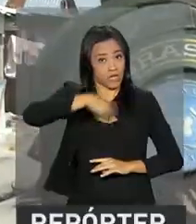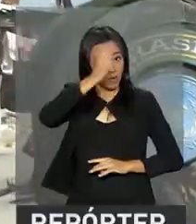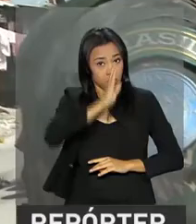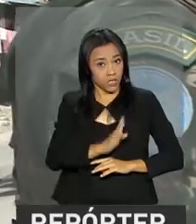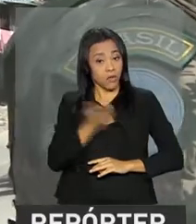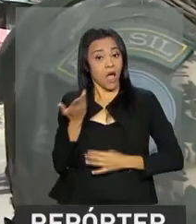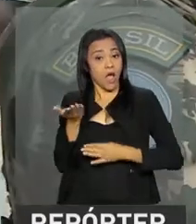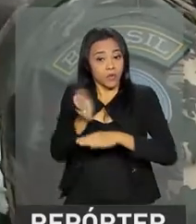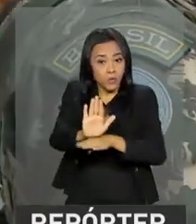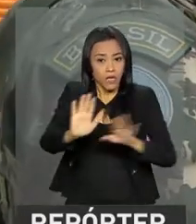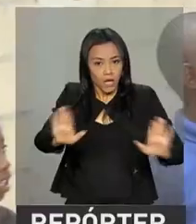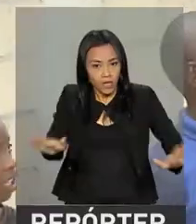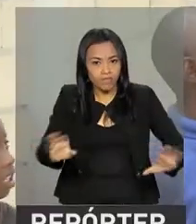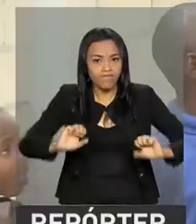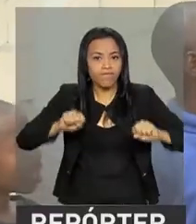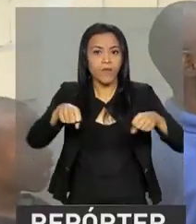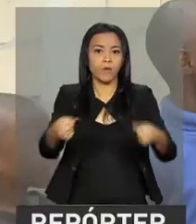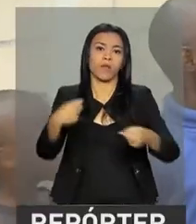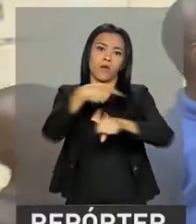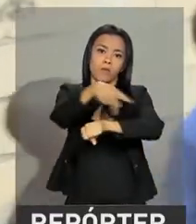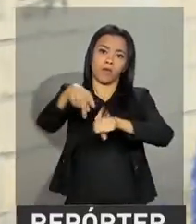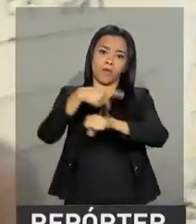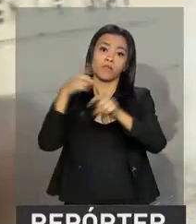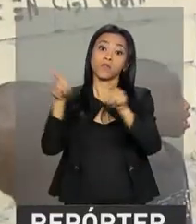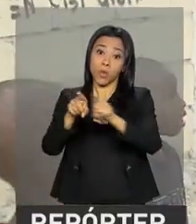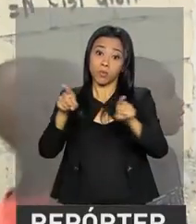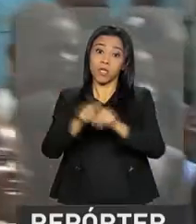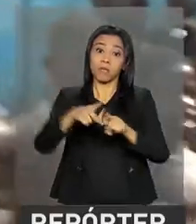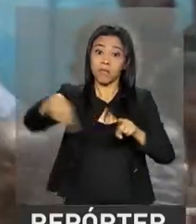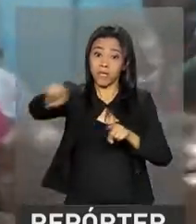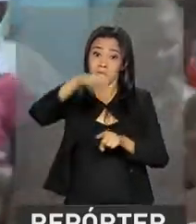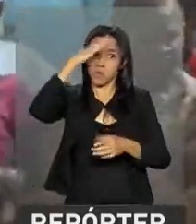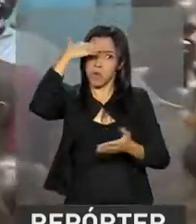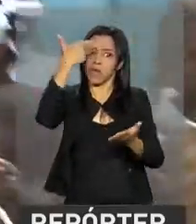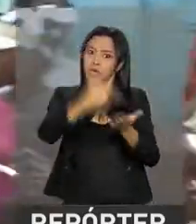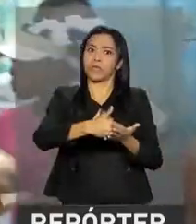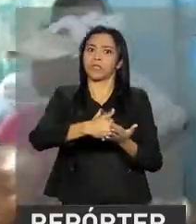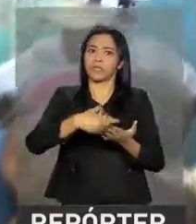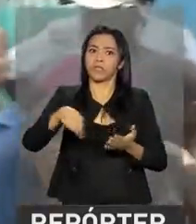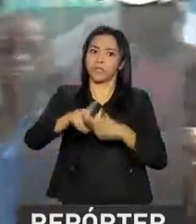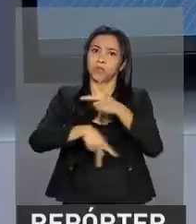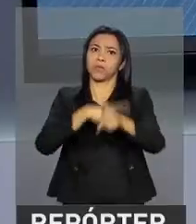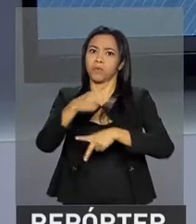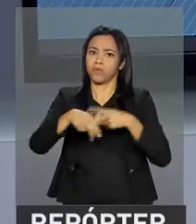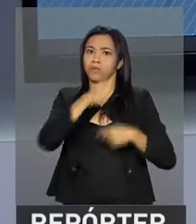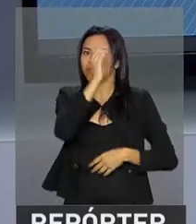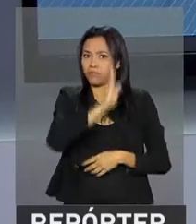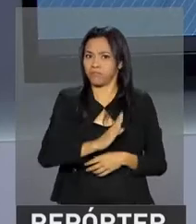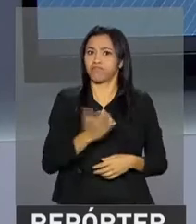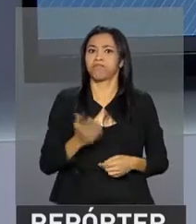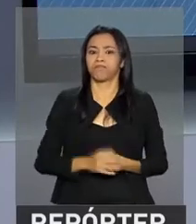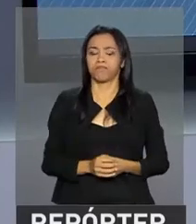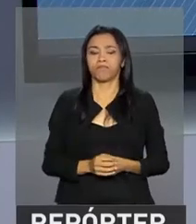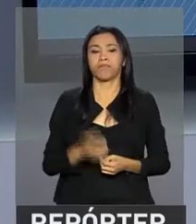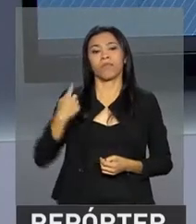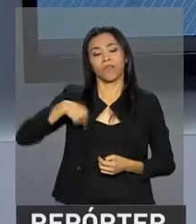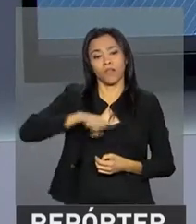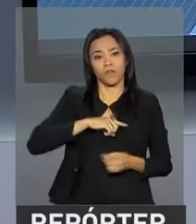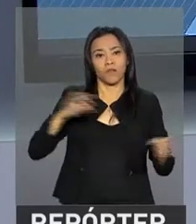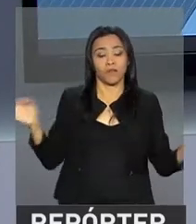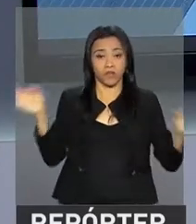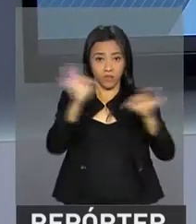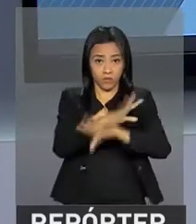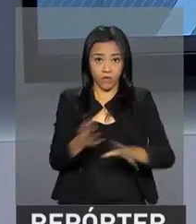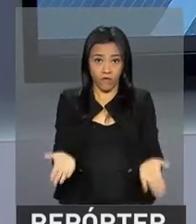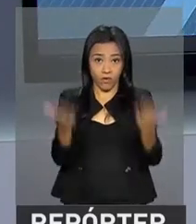a reconstruir o país caribenho como também ganharam a confiança do povo haitiano e nós ficamos por aqui